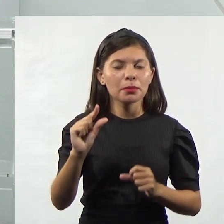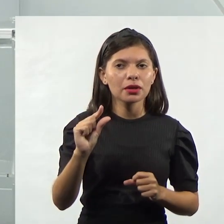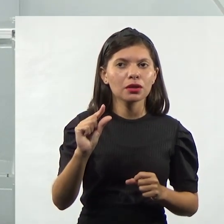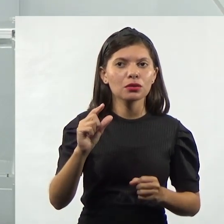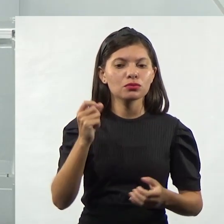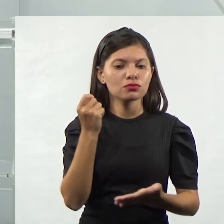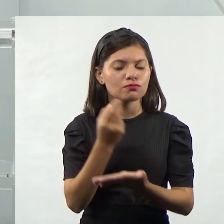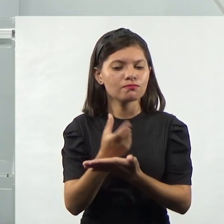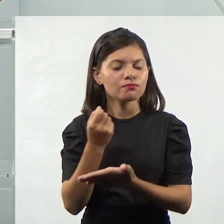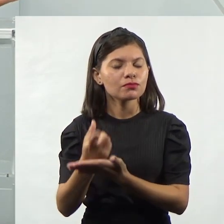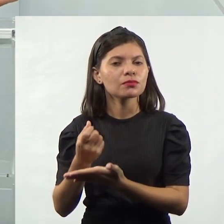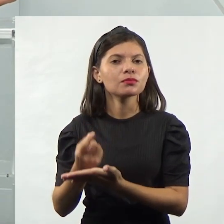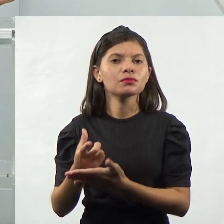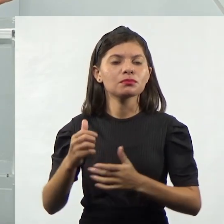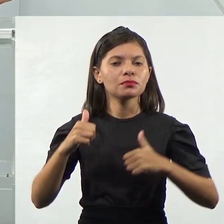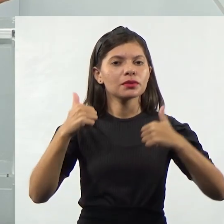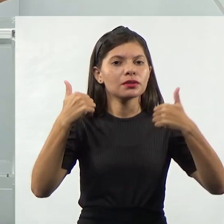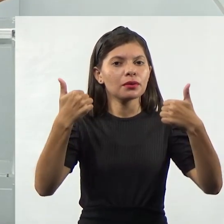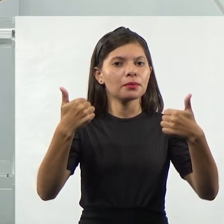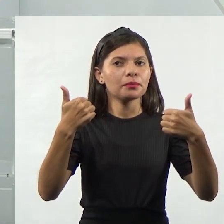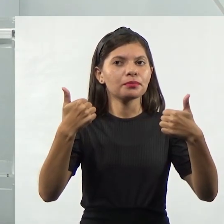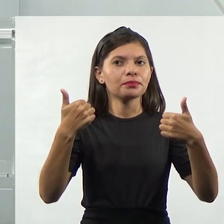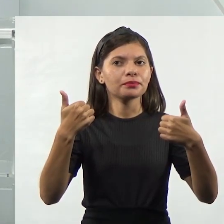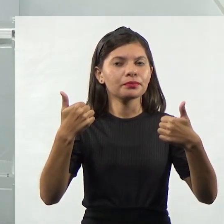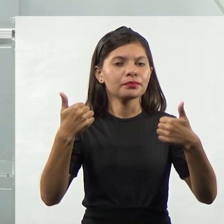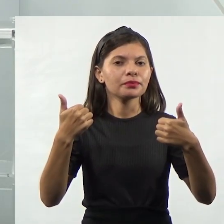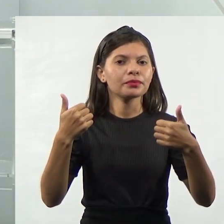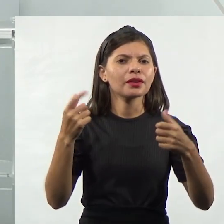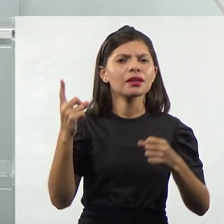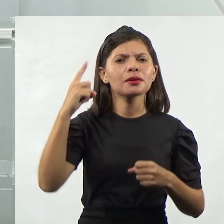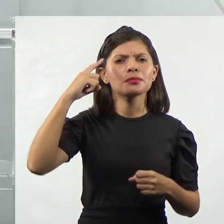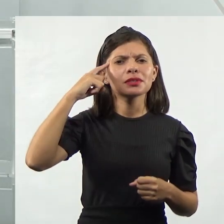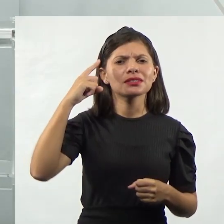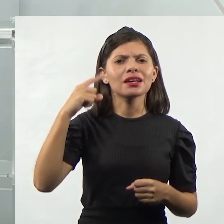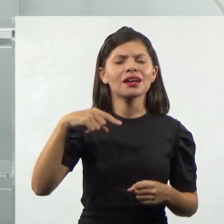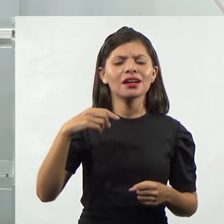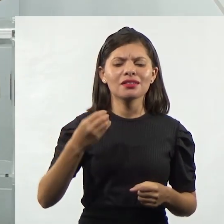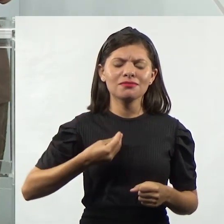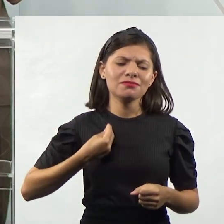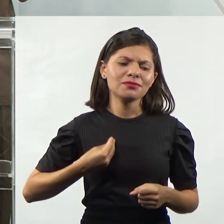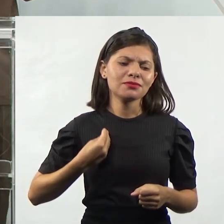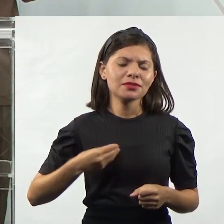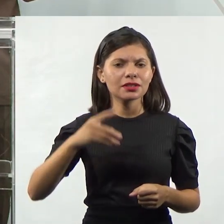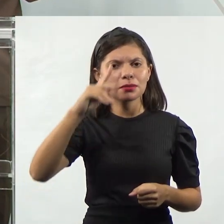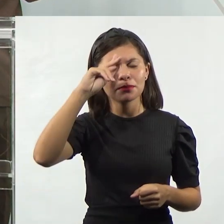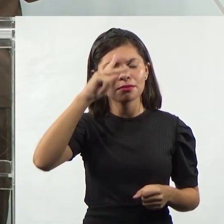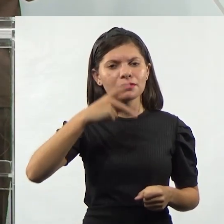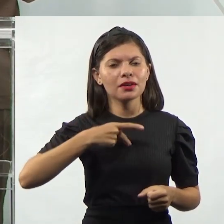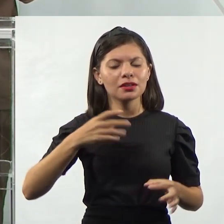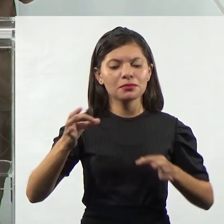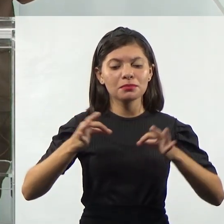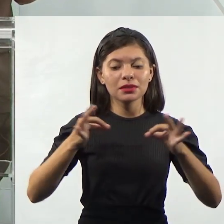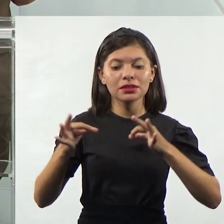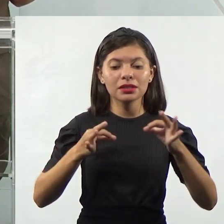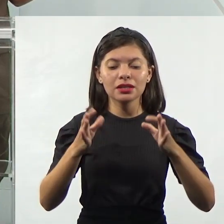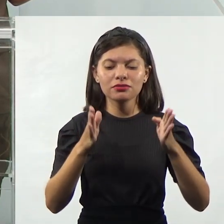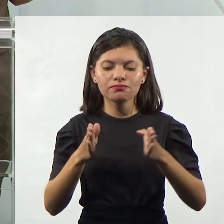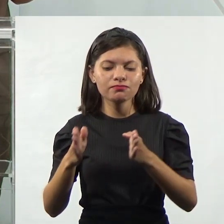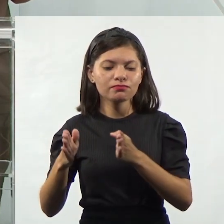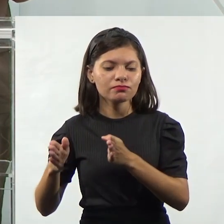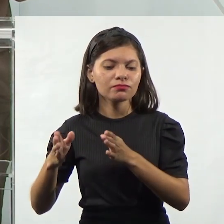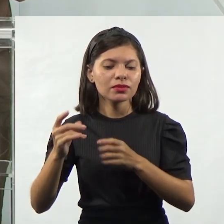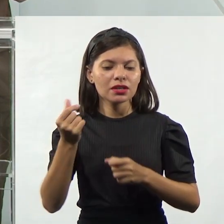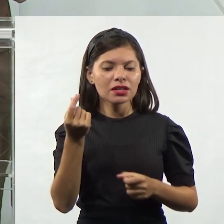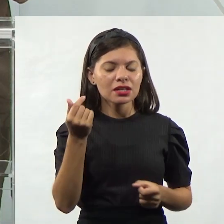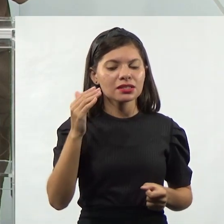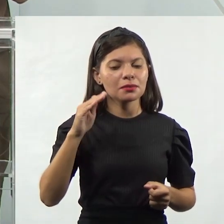e compra melhor, né? Então, poxa, a gente pode pensar até na nossa vida privada, quando a gente se planeja, quando a gente se